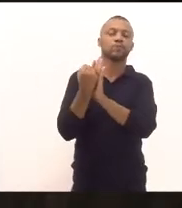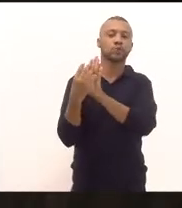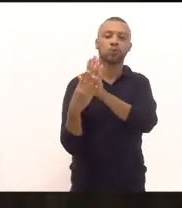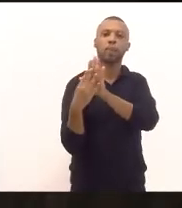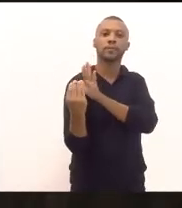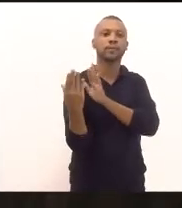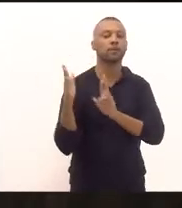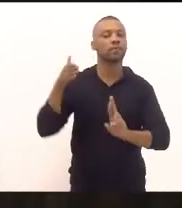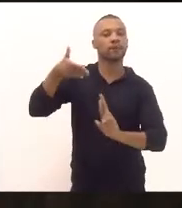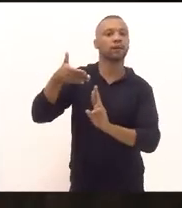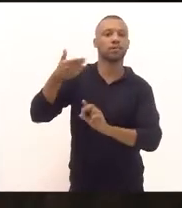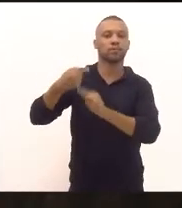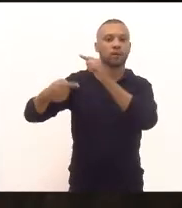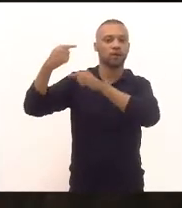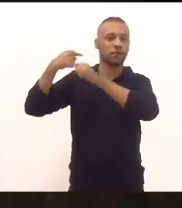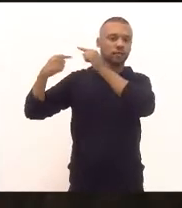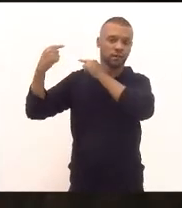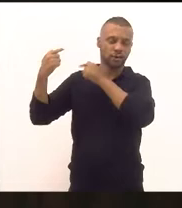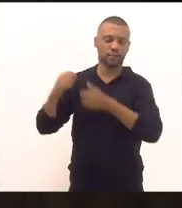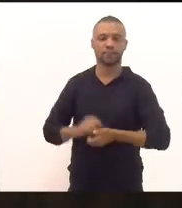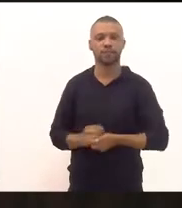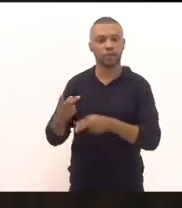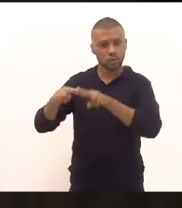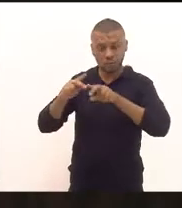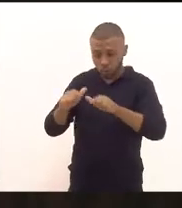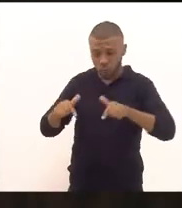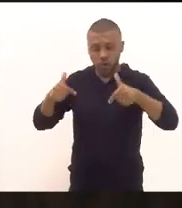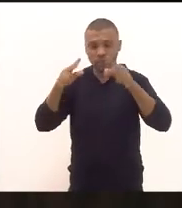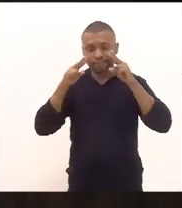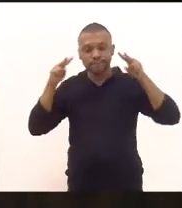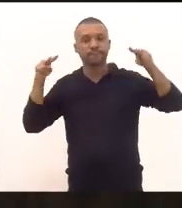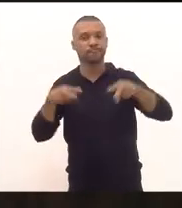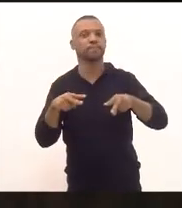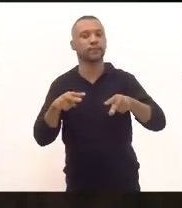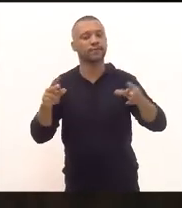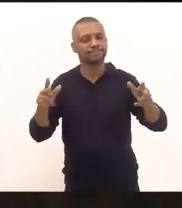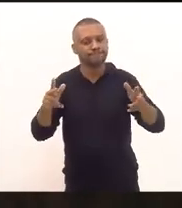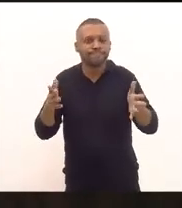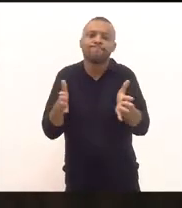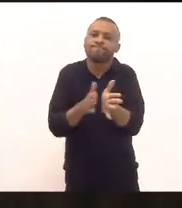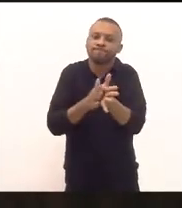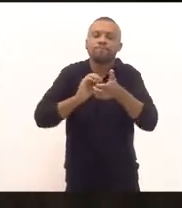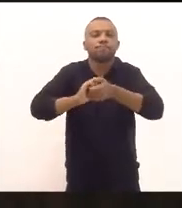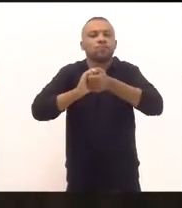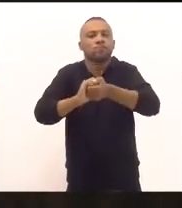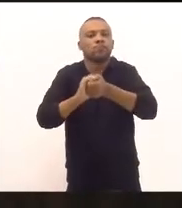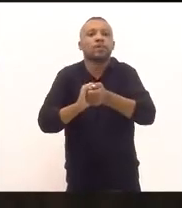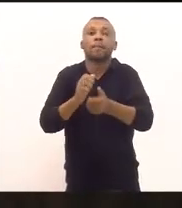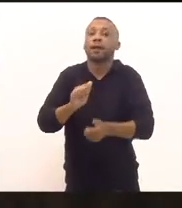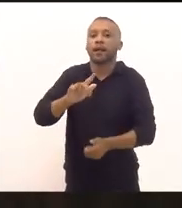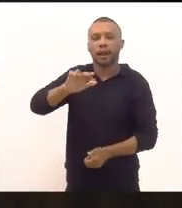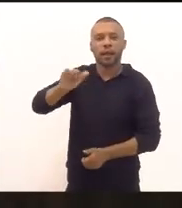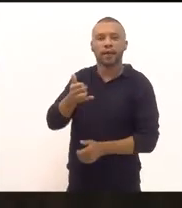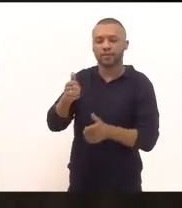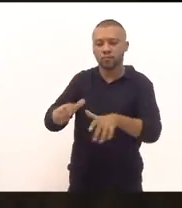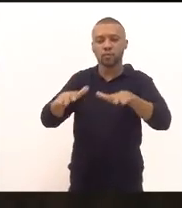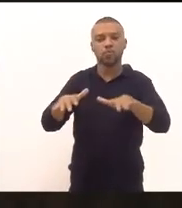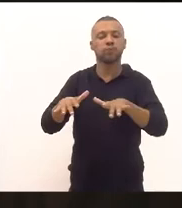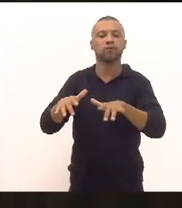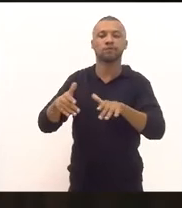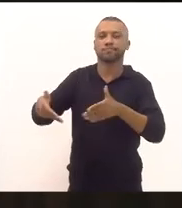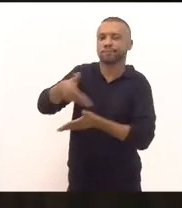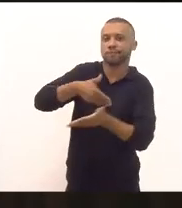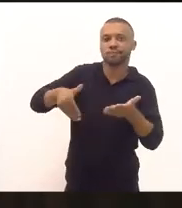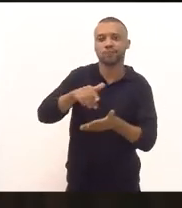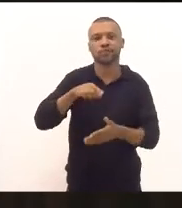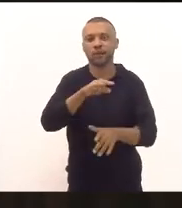ancestrais por isso é um ato que precisa ser reconhecido louvado por essa casa Legislativa o que